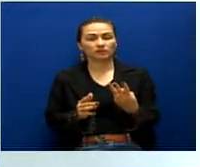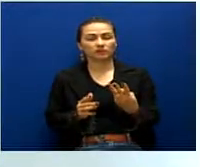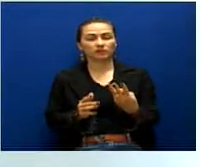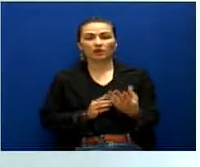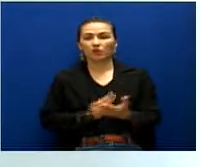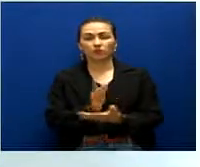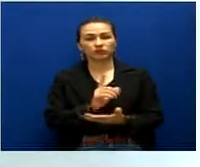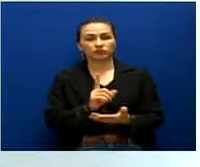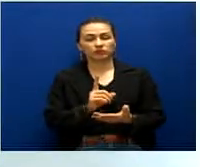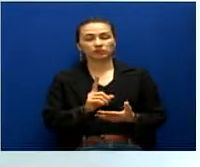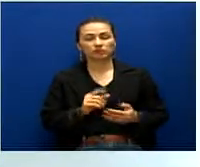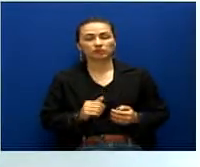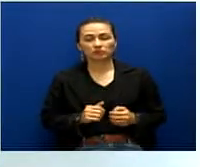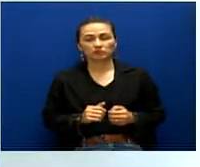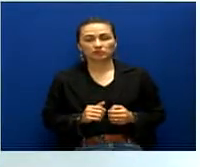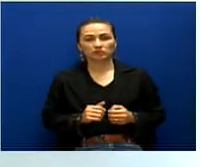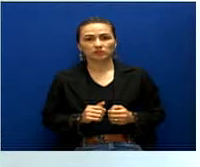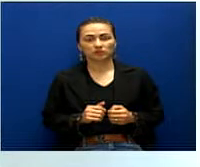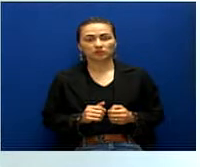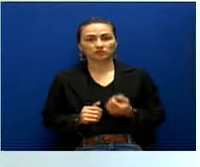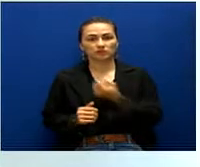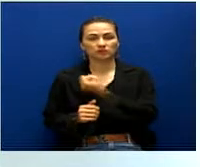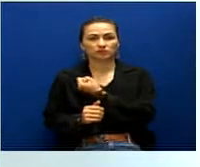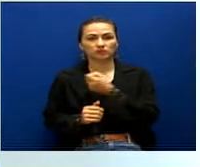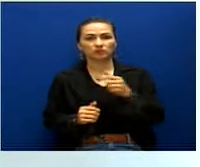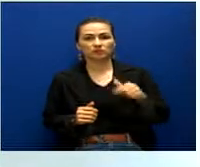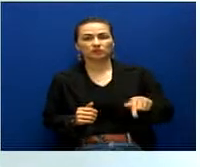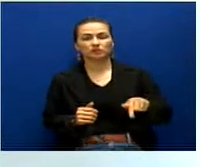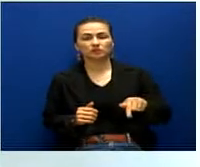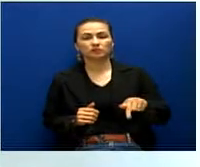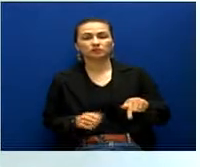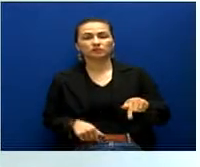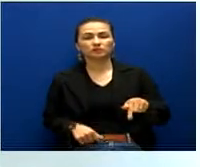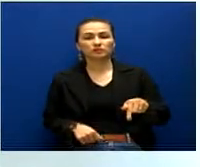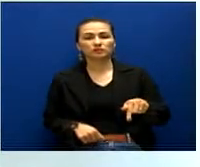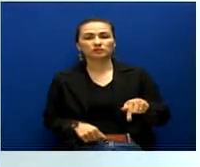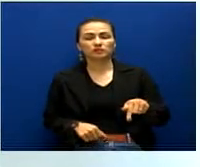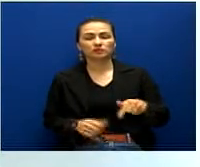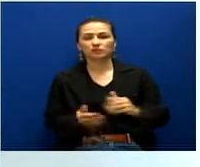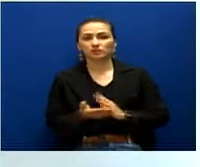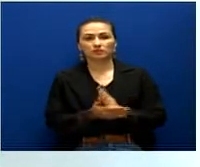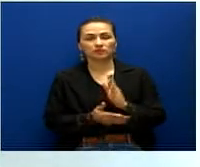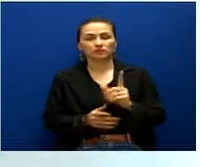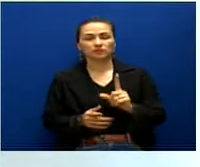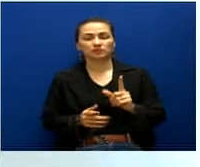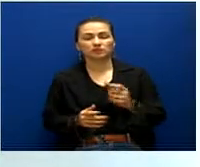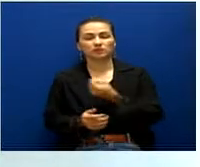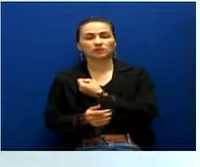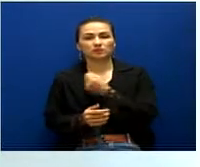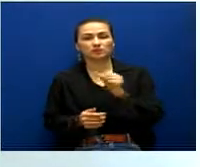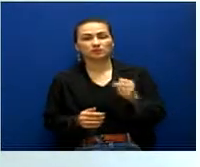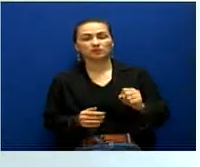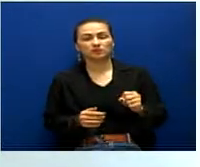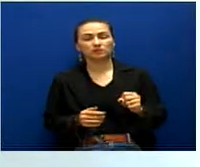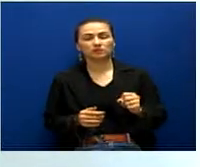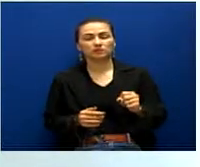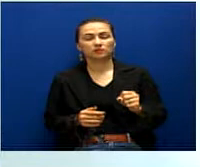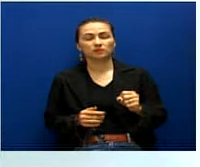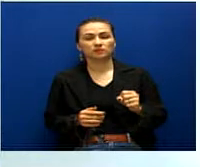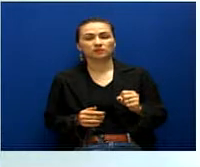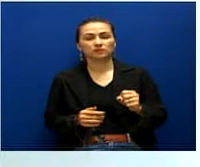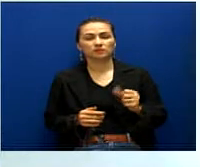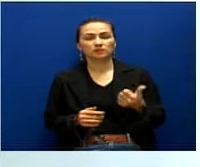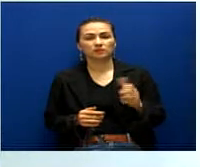rejeitadas. E mais a número 7... que também foi rejeitada, a 8,